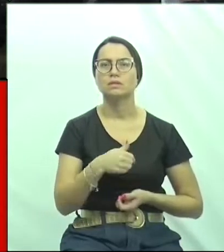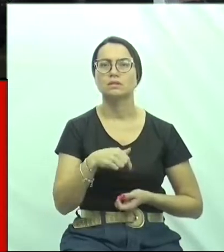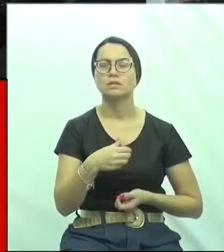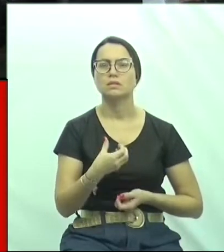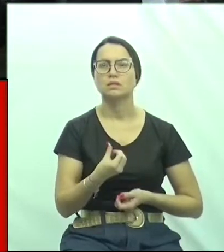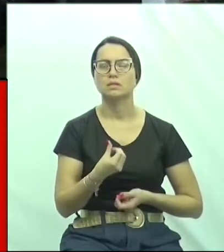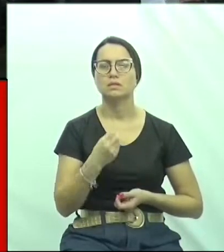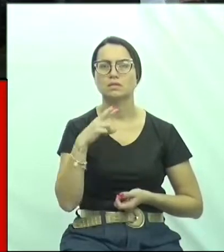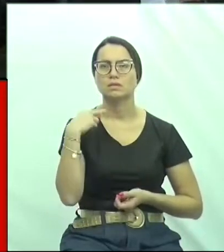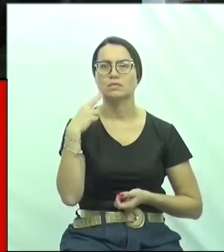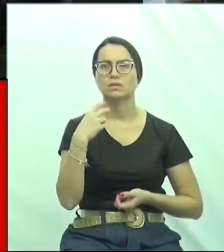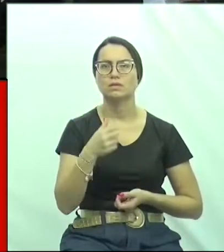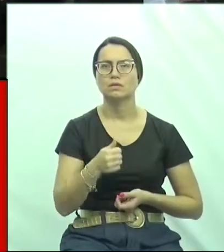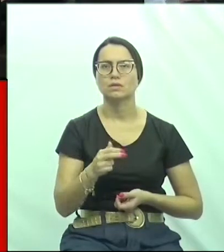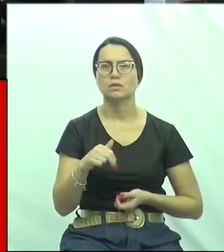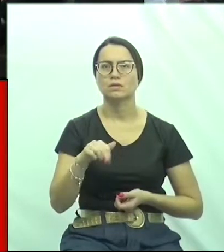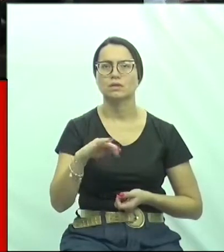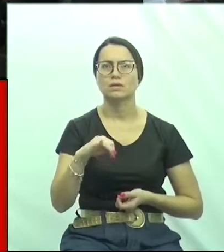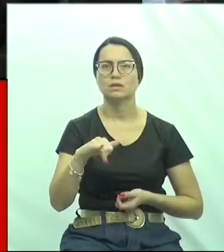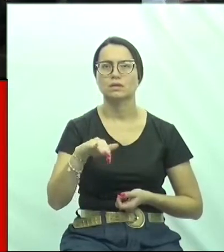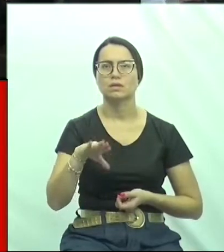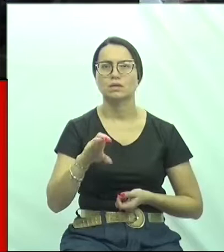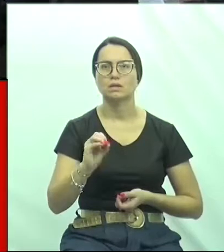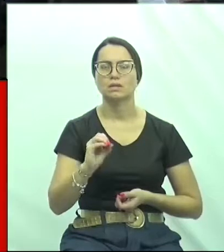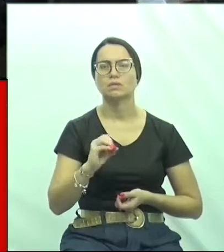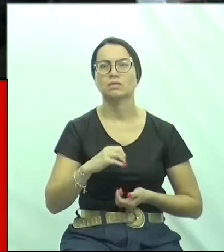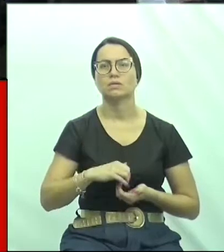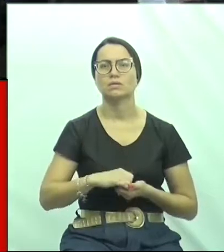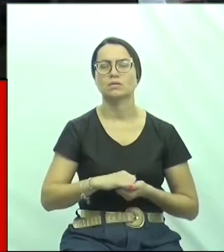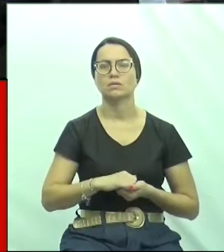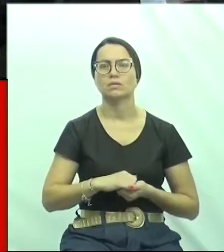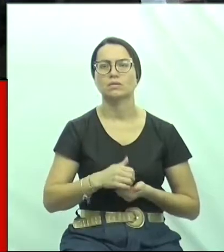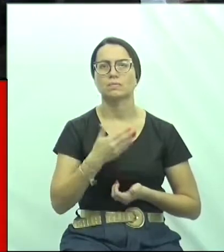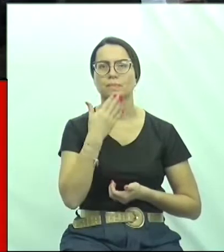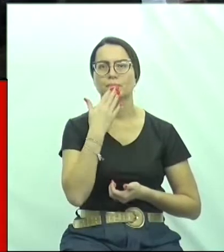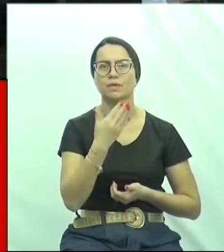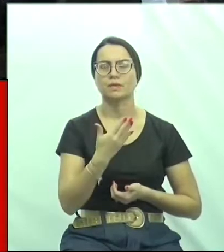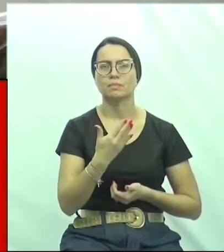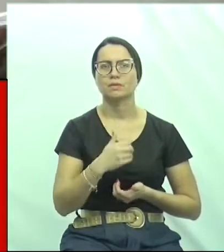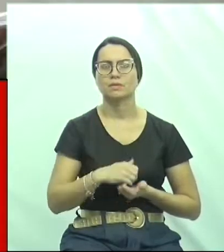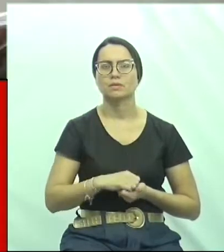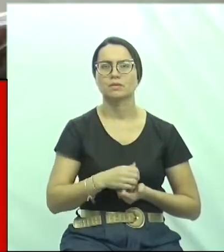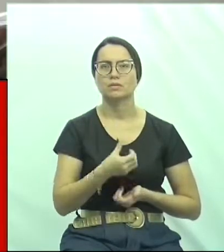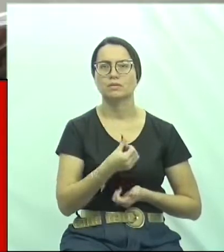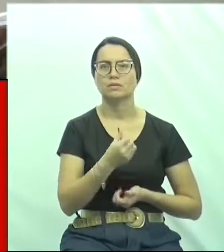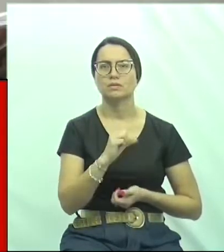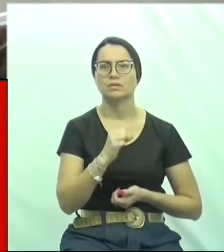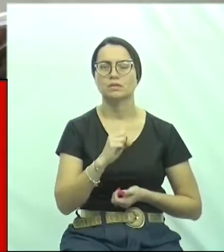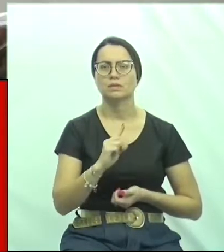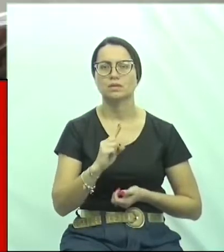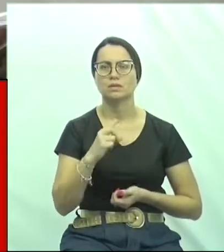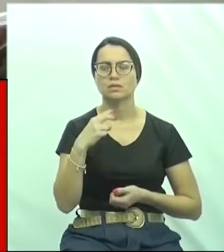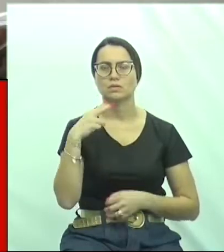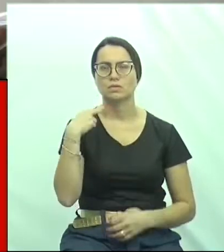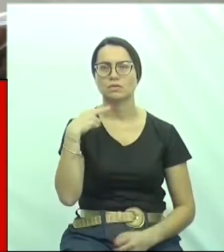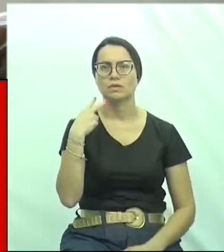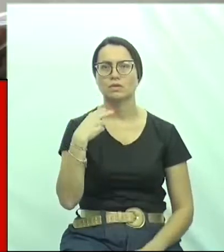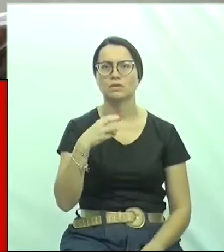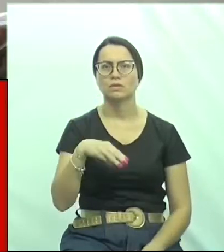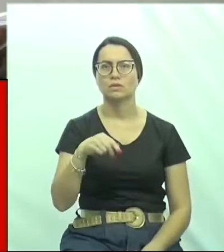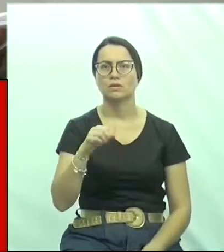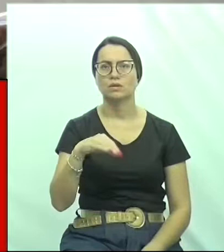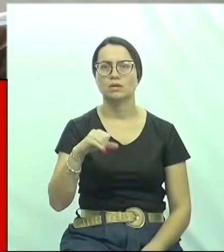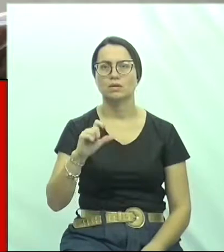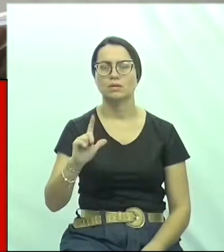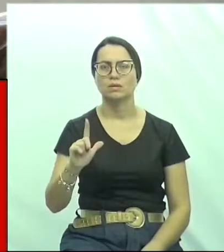676/22, de autoria do vereador Antônio de Oliveira. Requerimento número 681/22, de autoria do vereador Manuel Rosengue.